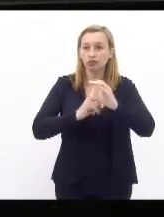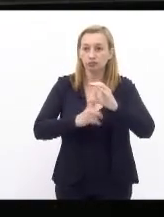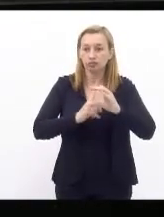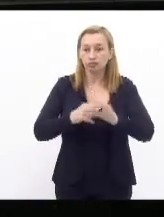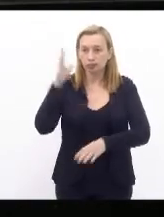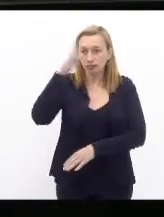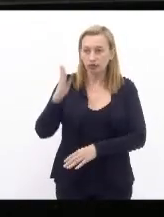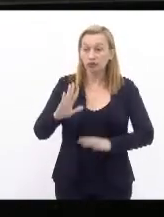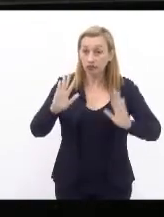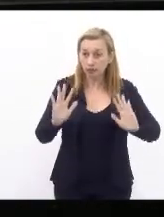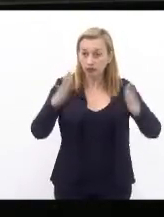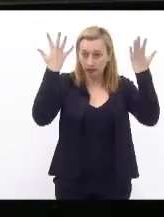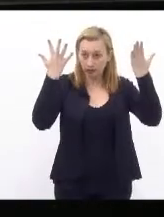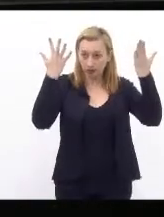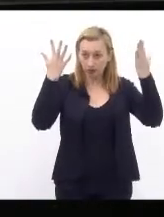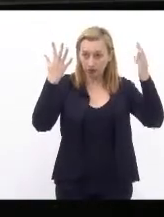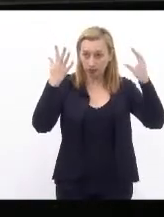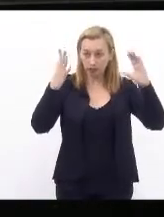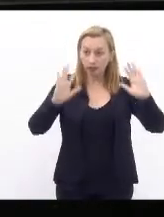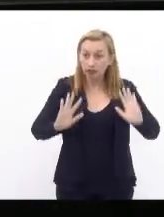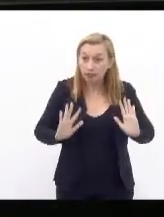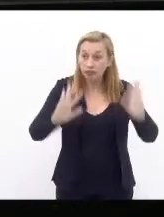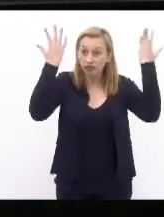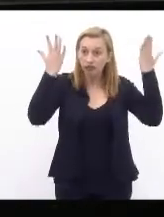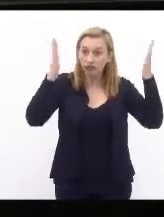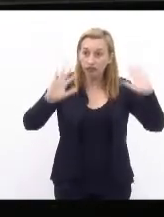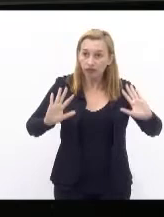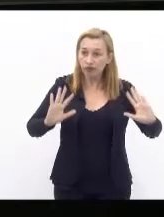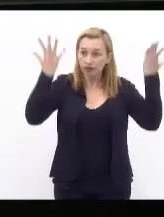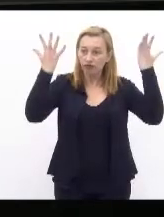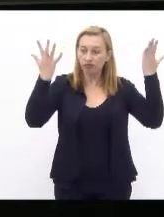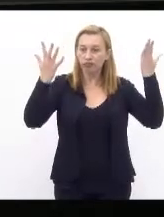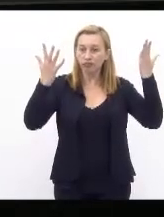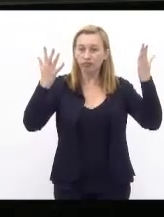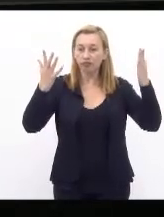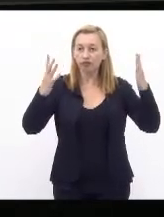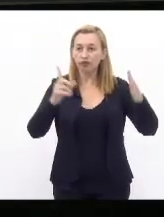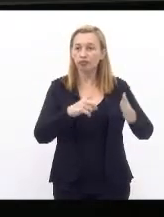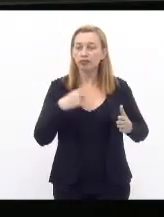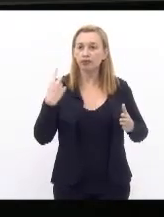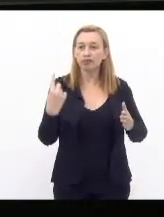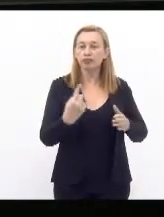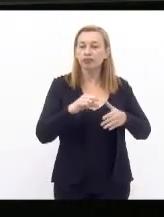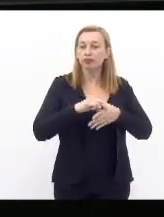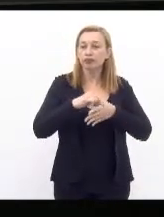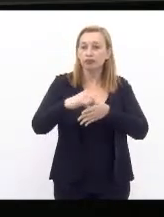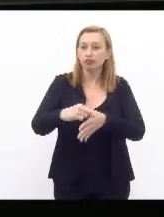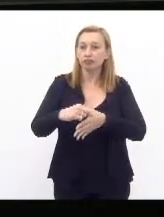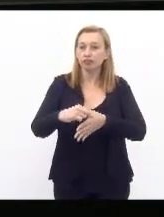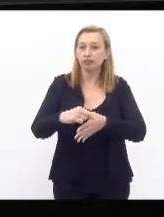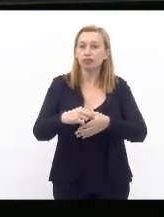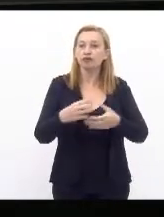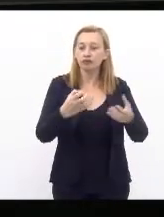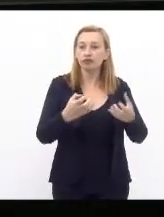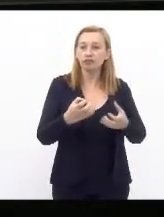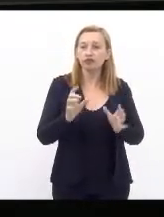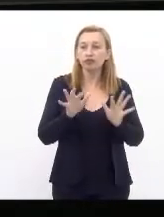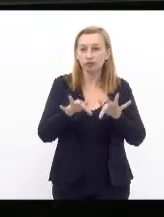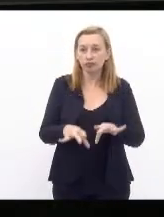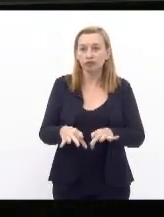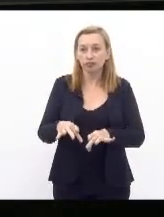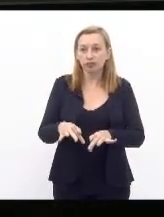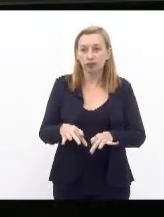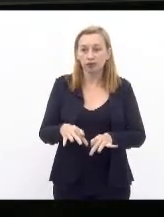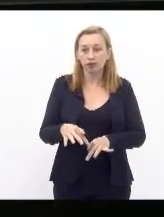Então, viva, viva e viva as nossas lideranças, que eu quero, só para terminar, Tia